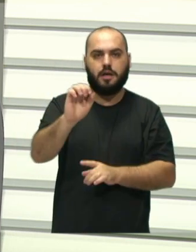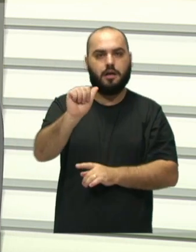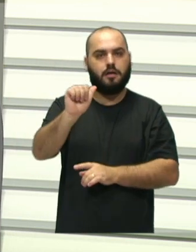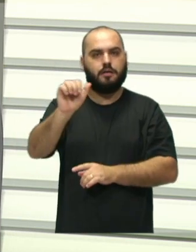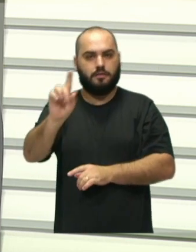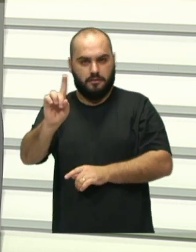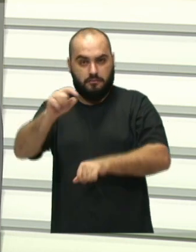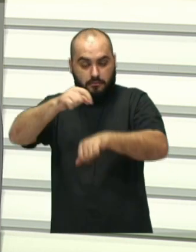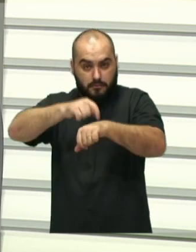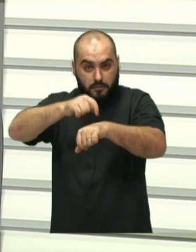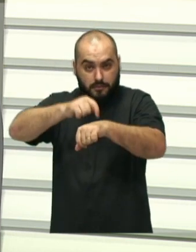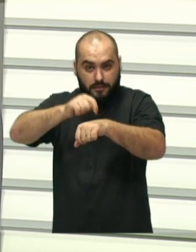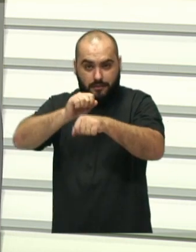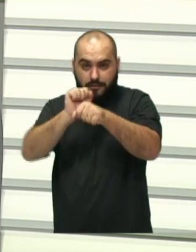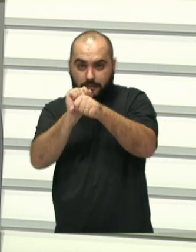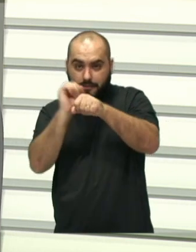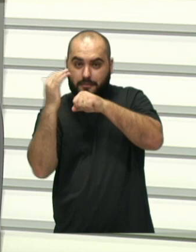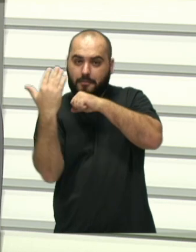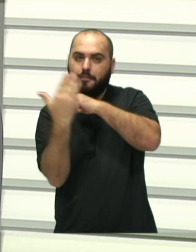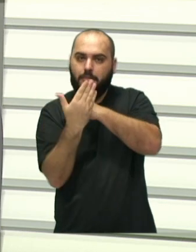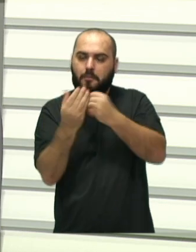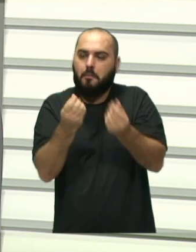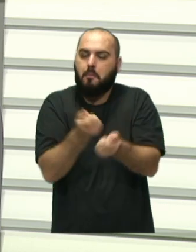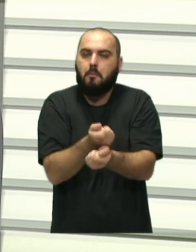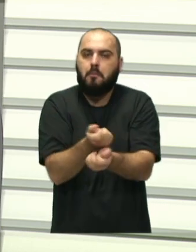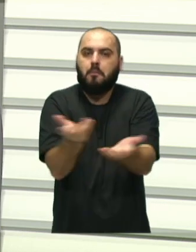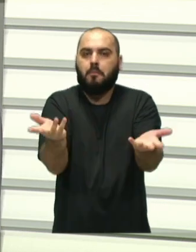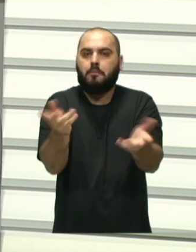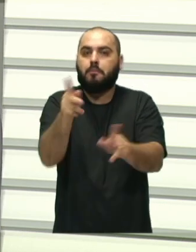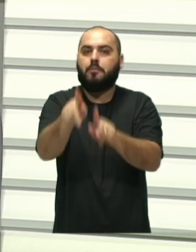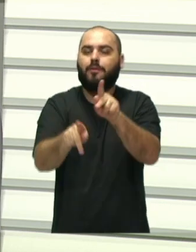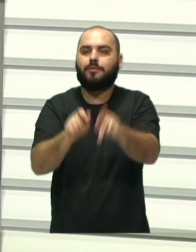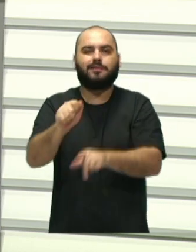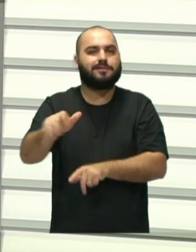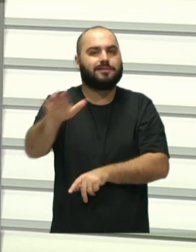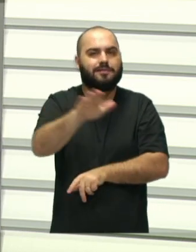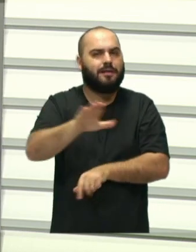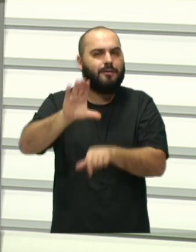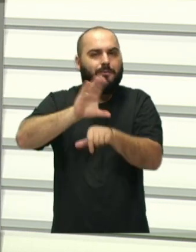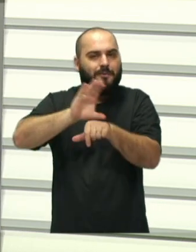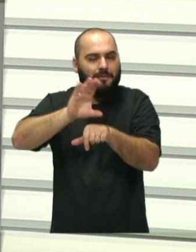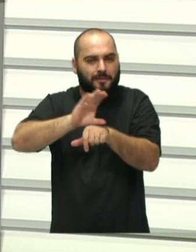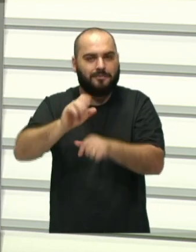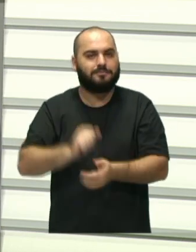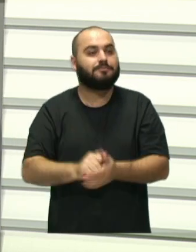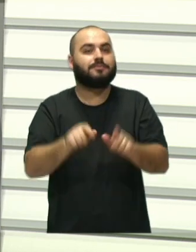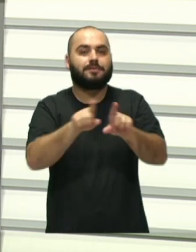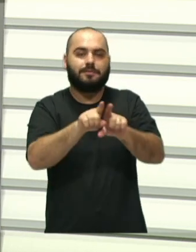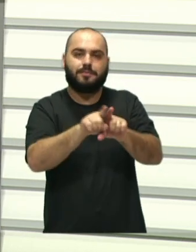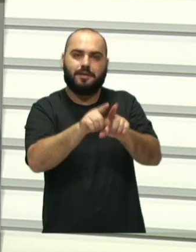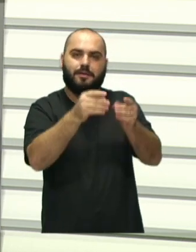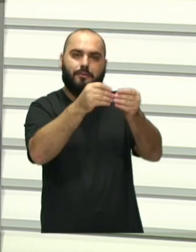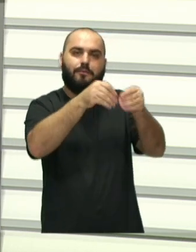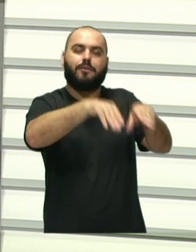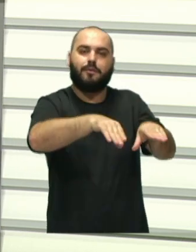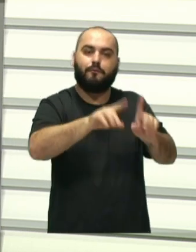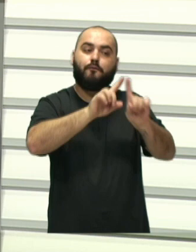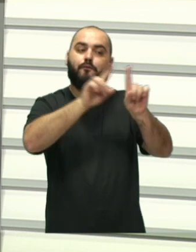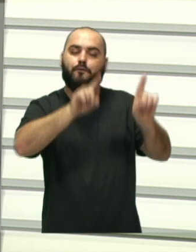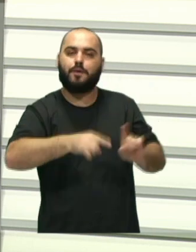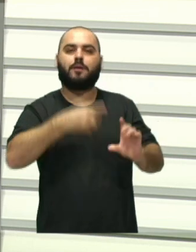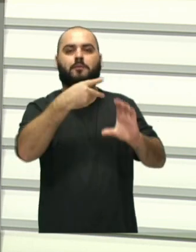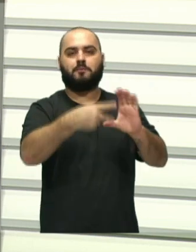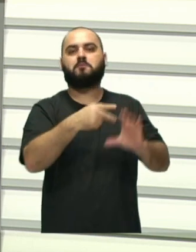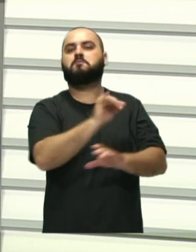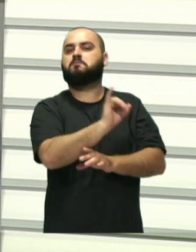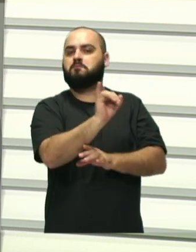época de pandemia ou oferecer a a nossa população em geral o e oferecer também ao nosso servidores aqui